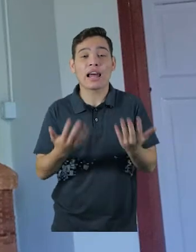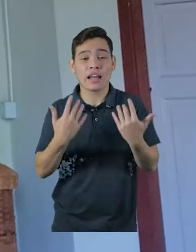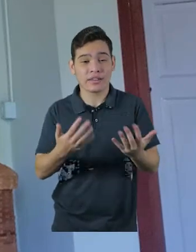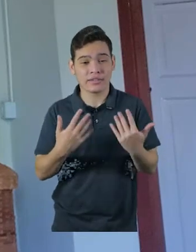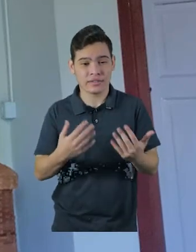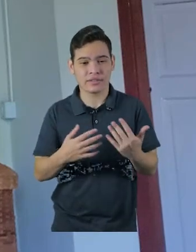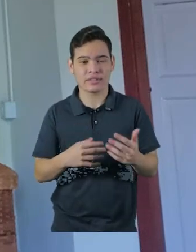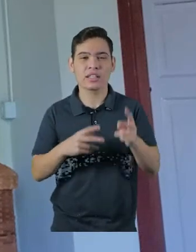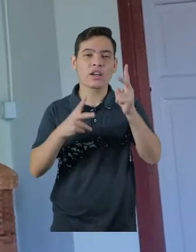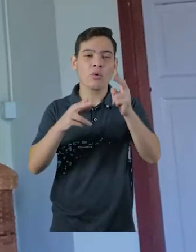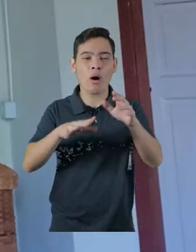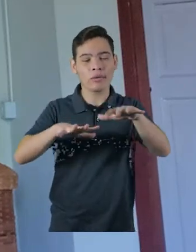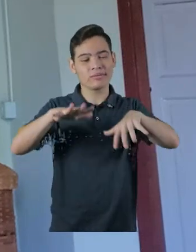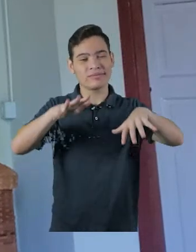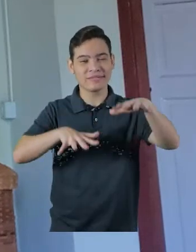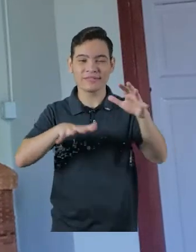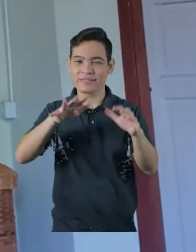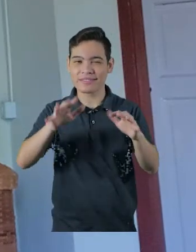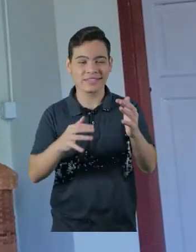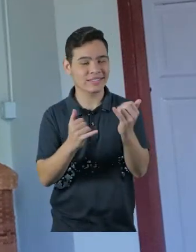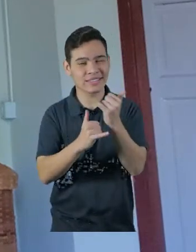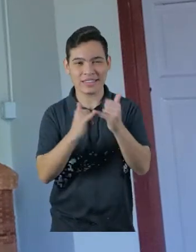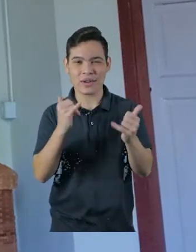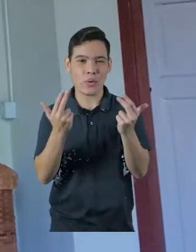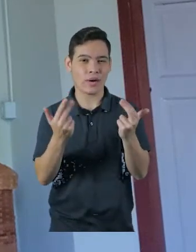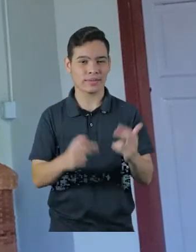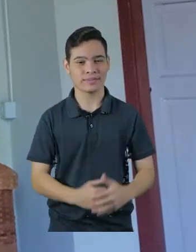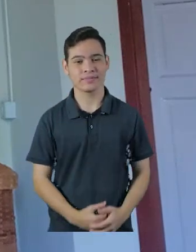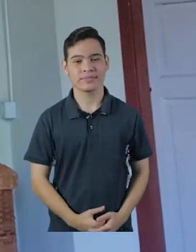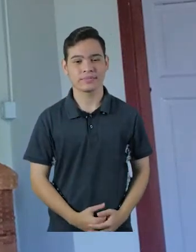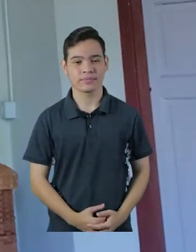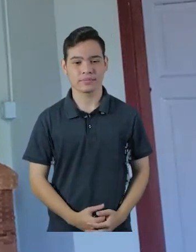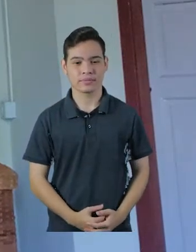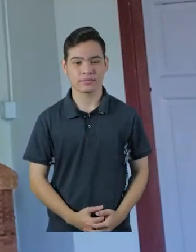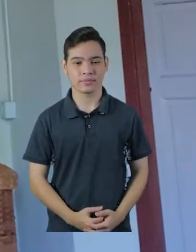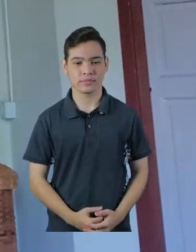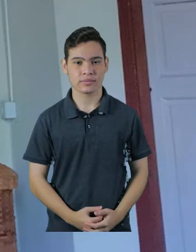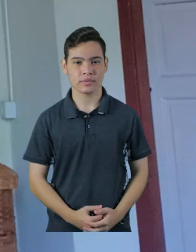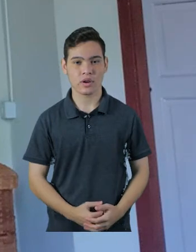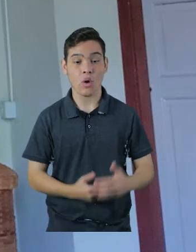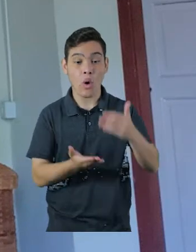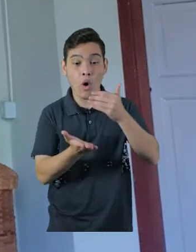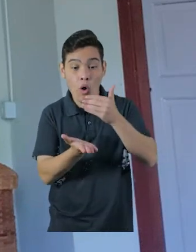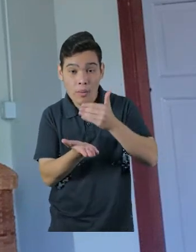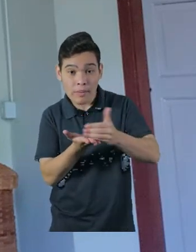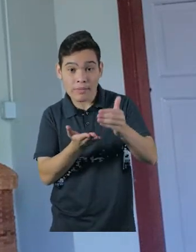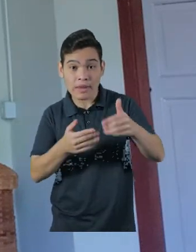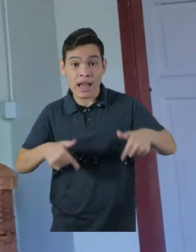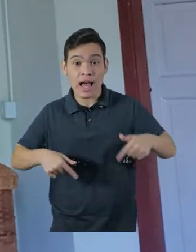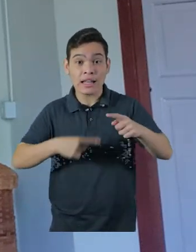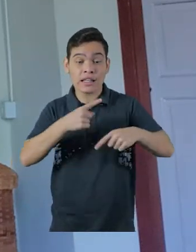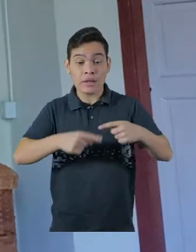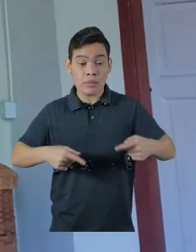vai ondulando até chegar na cabeça.